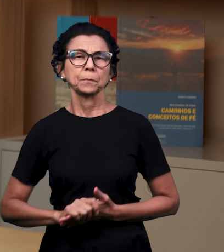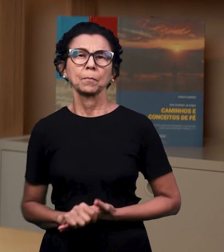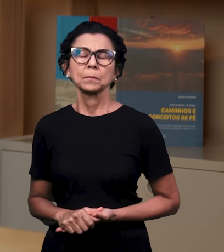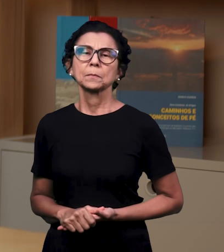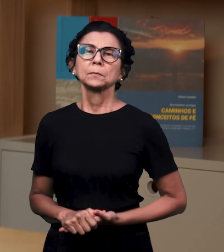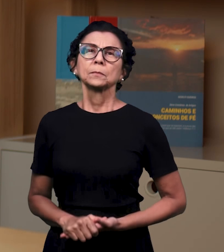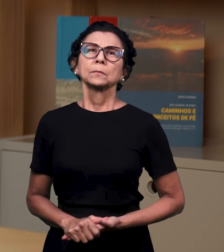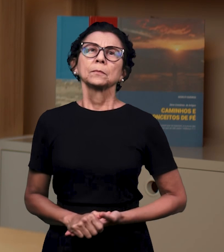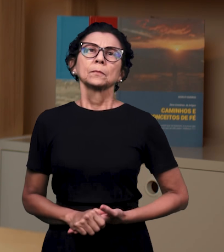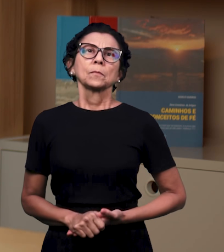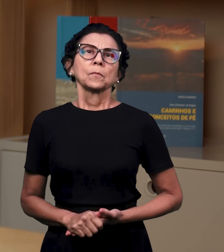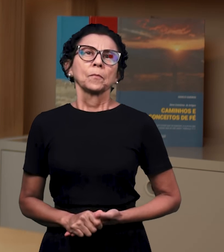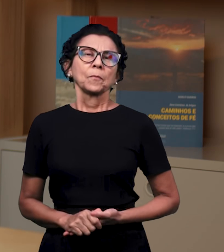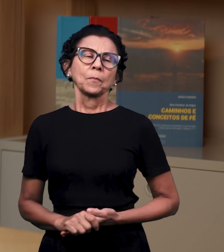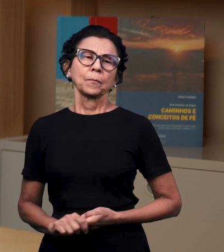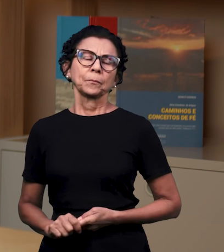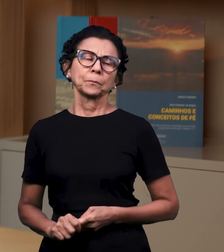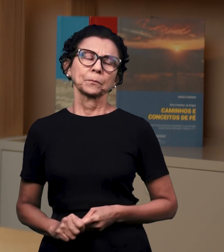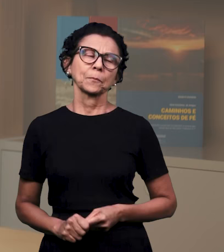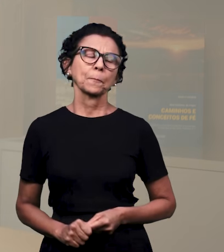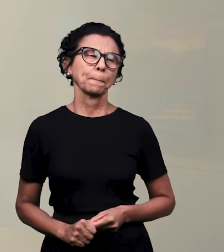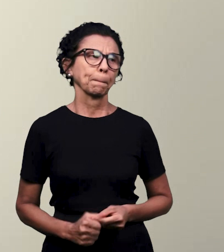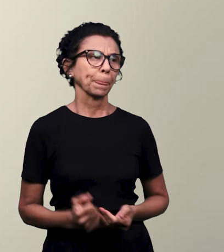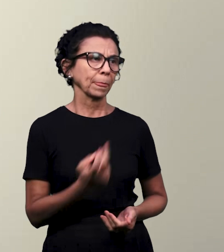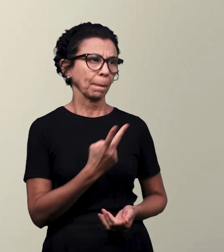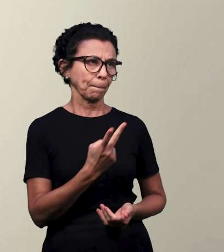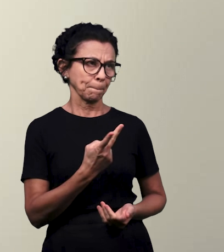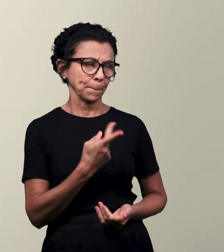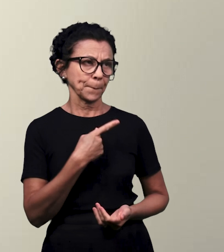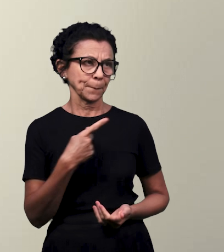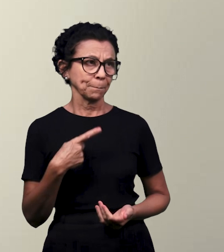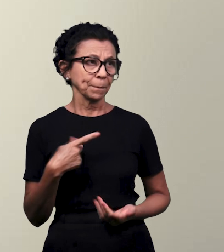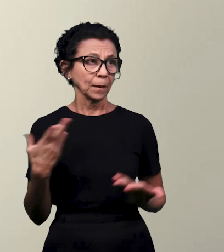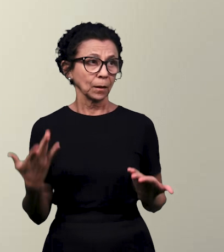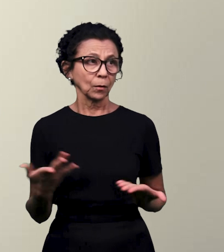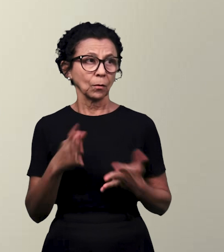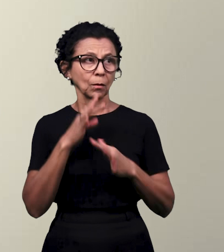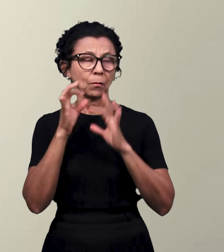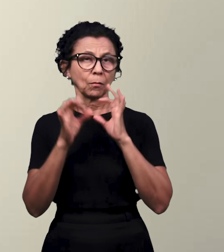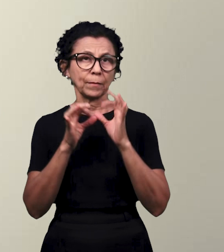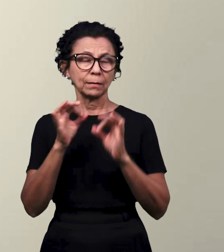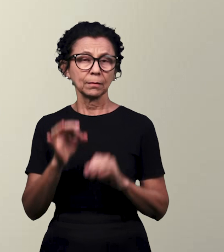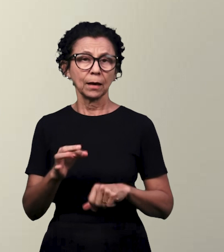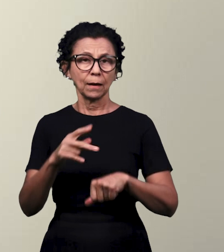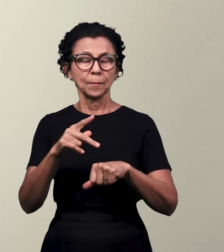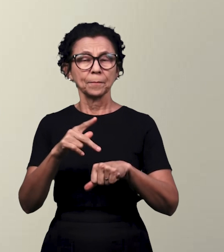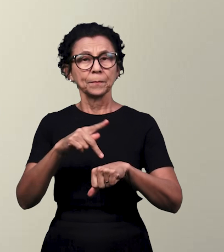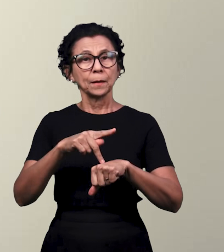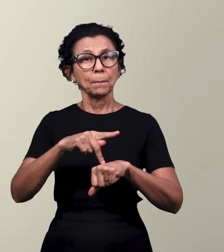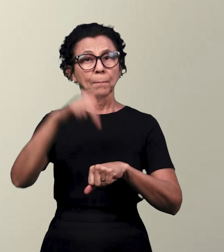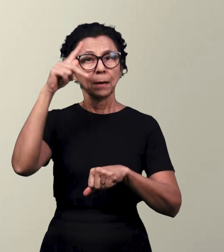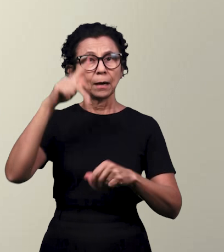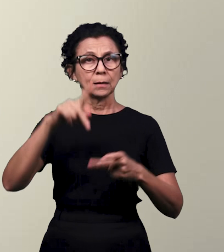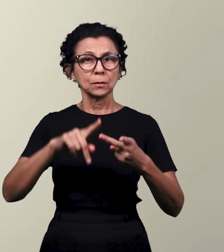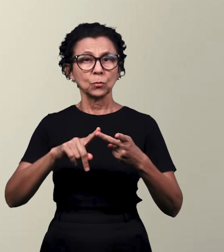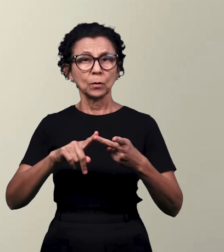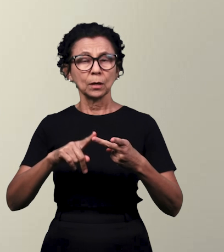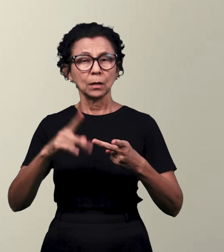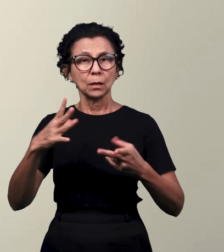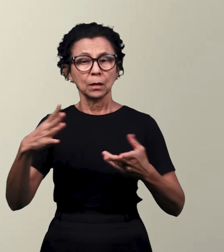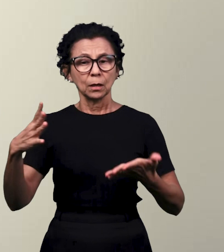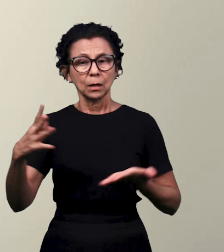os pastores Carlos Dario, com o pastor Fádios, nós vamos abordar a festa da Páscoa, a festa das